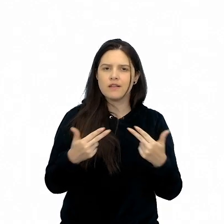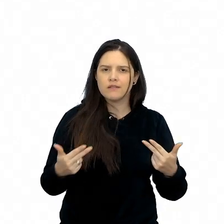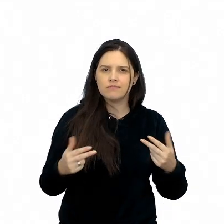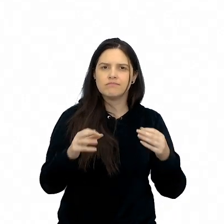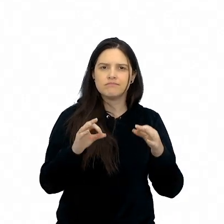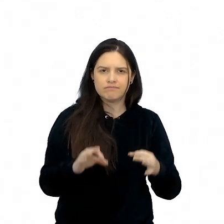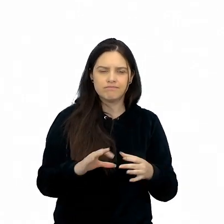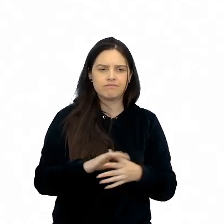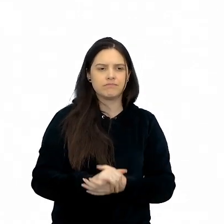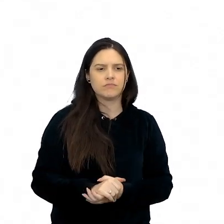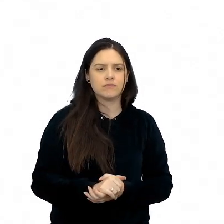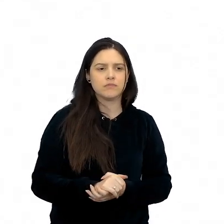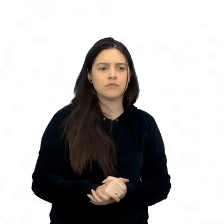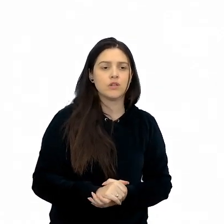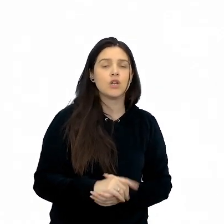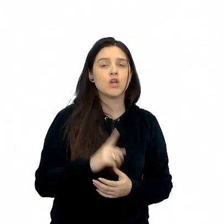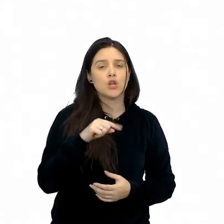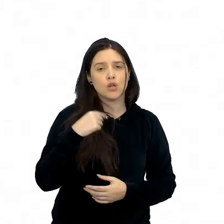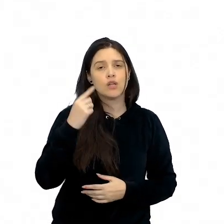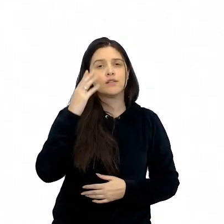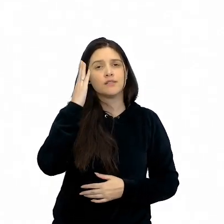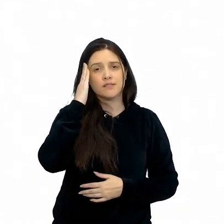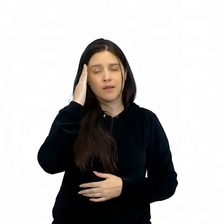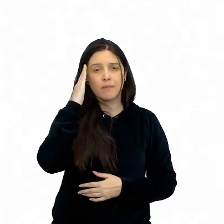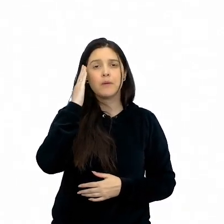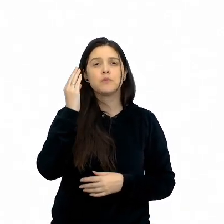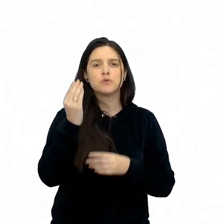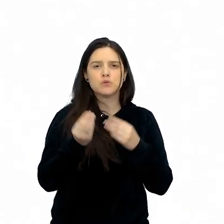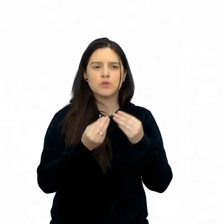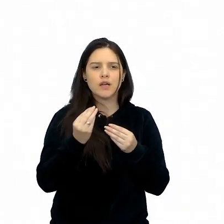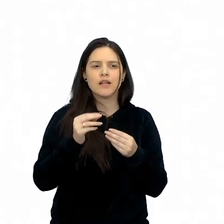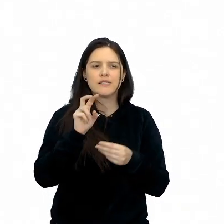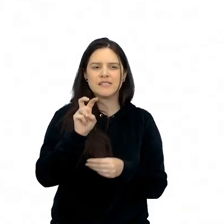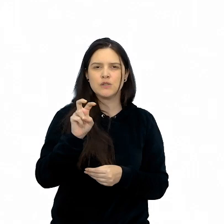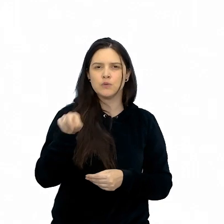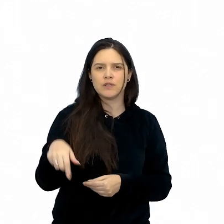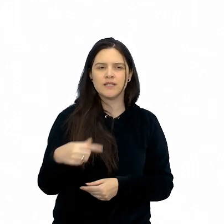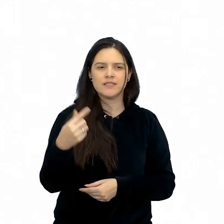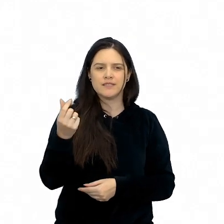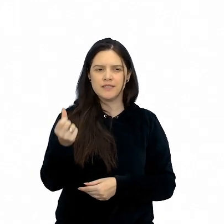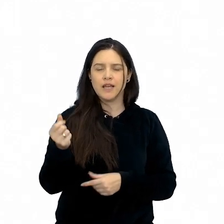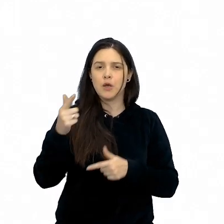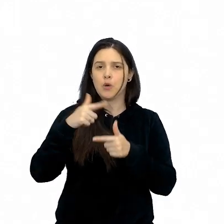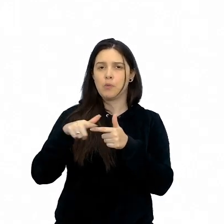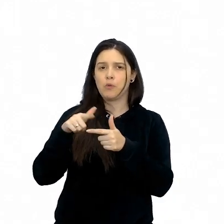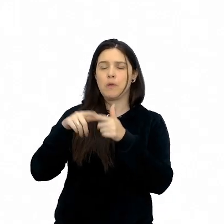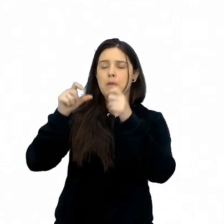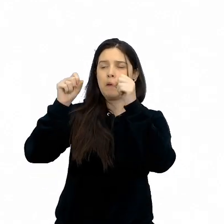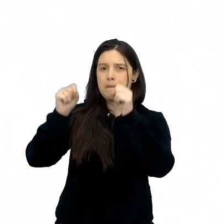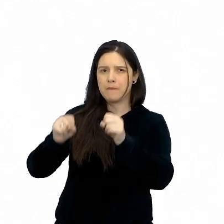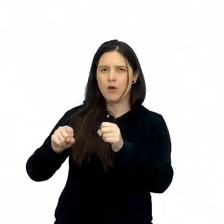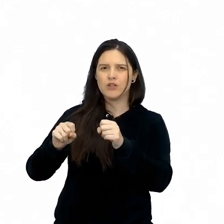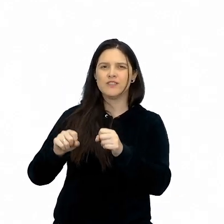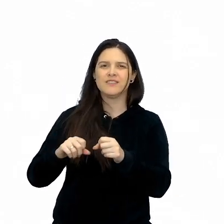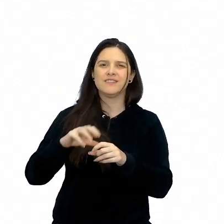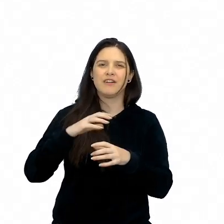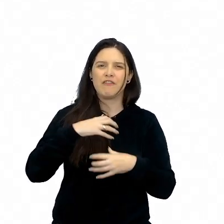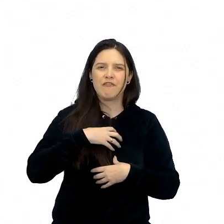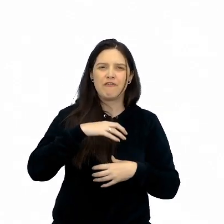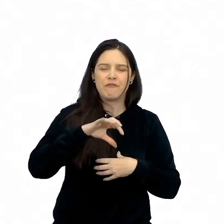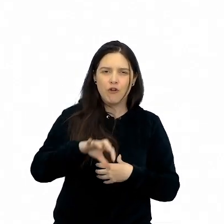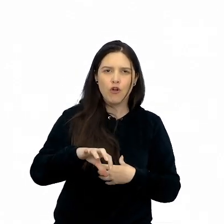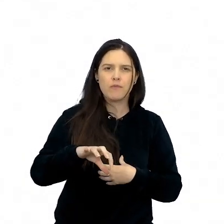polígonos regulares. Novamente, eu chamo a atenção dessa aulinha 5 e 6 pelo problema que pode ocorrer na aula 1 e